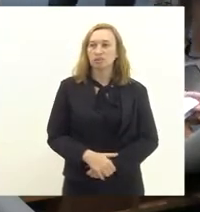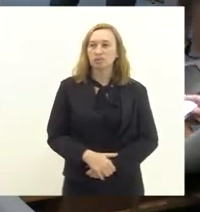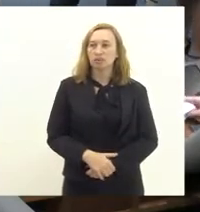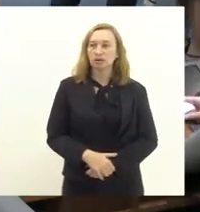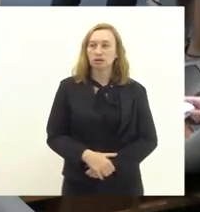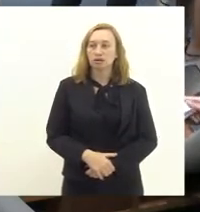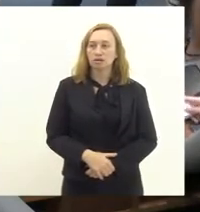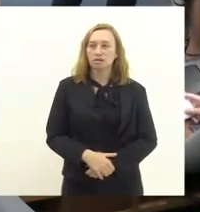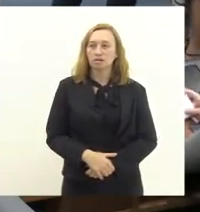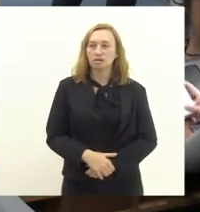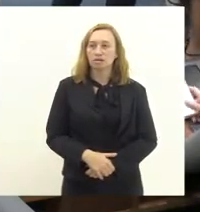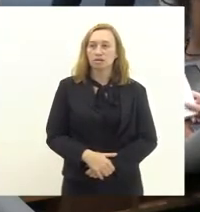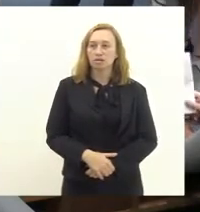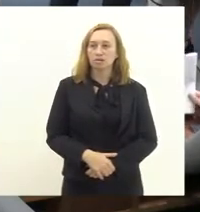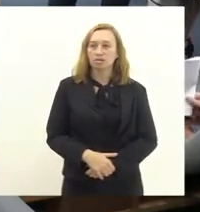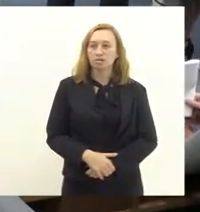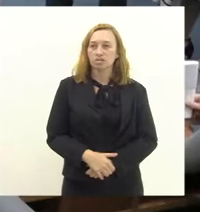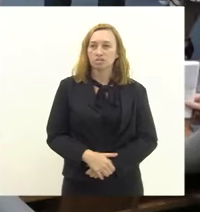Deputado Marcelo Dino.